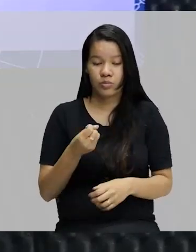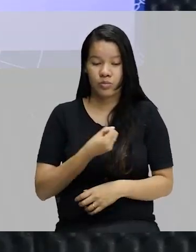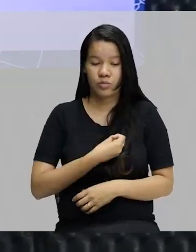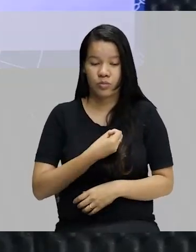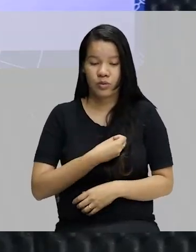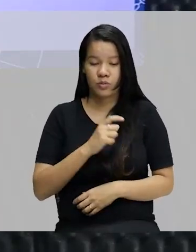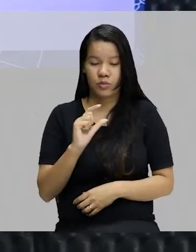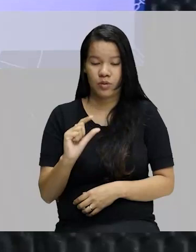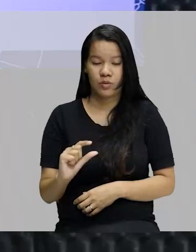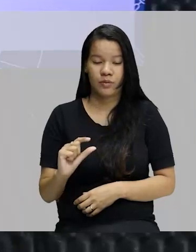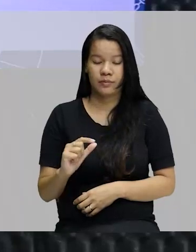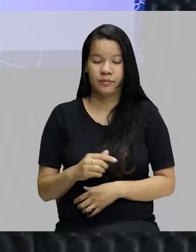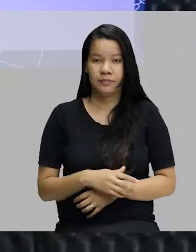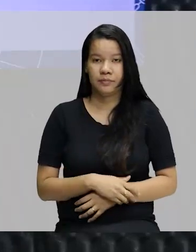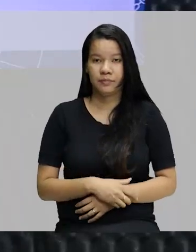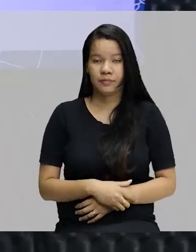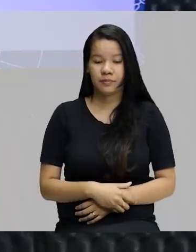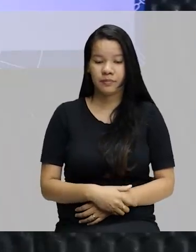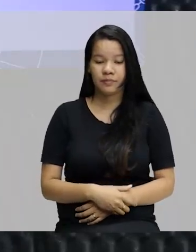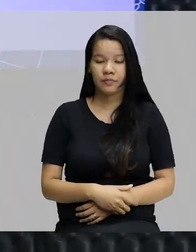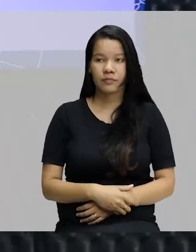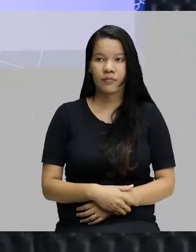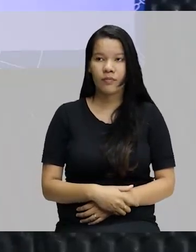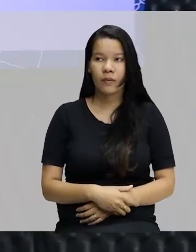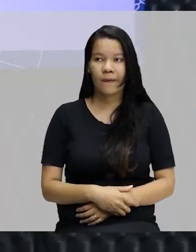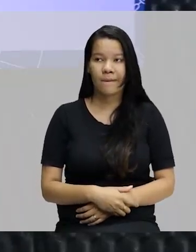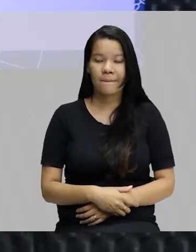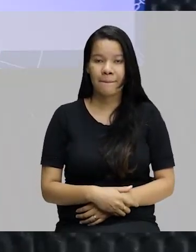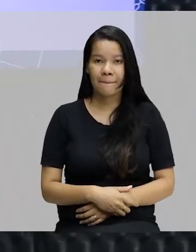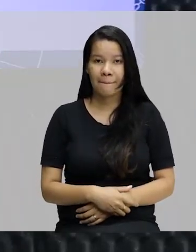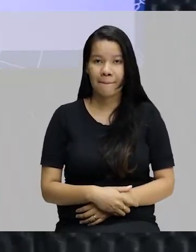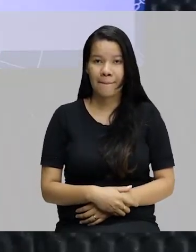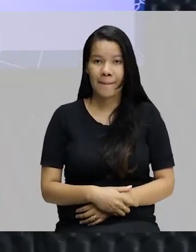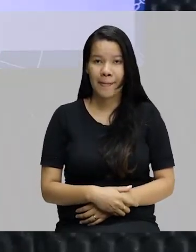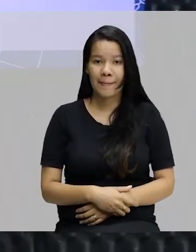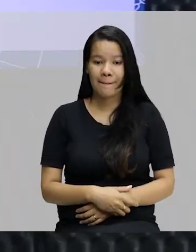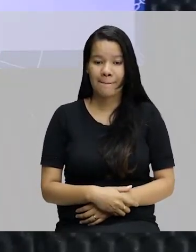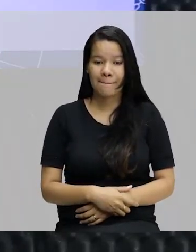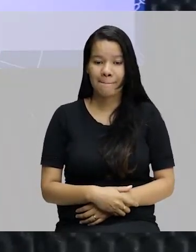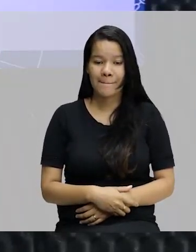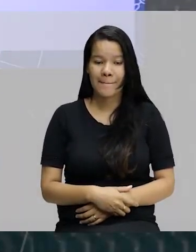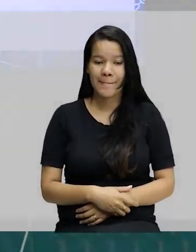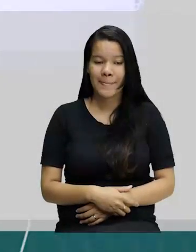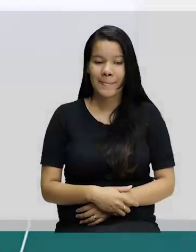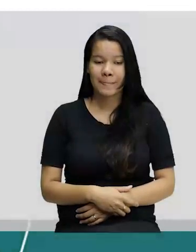3. But 3N, 1 ol. Beleza, turminha?